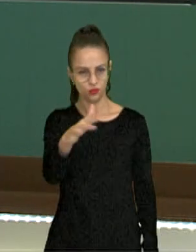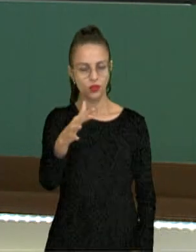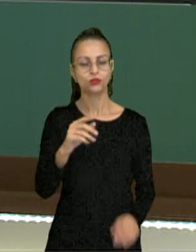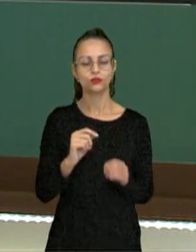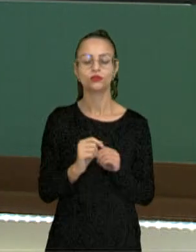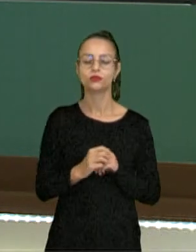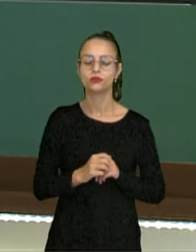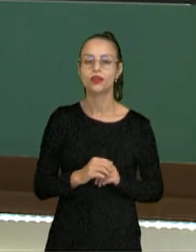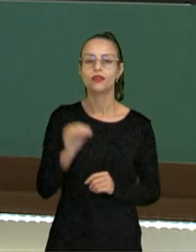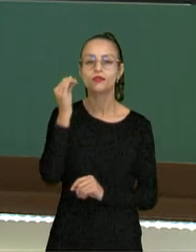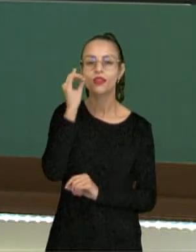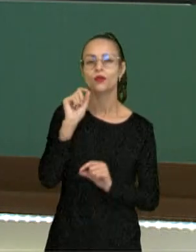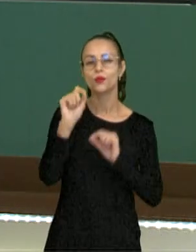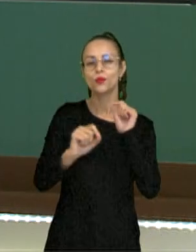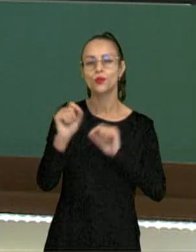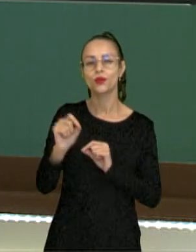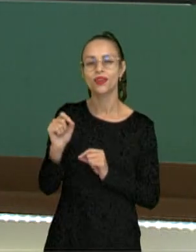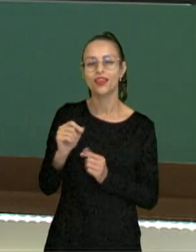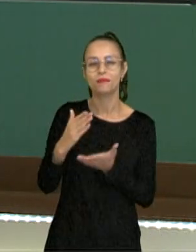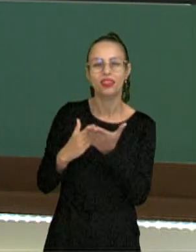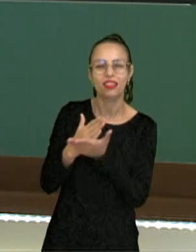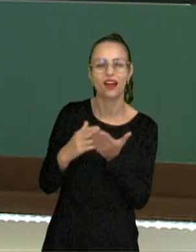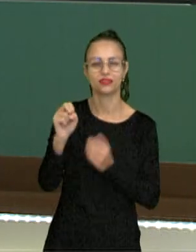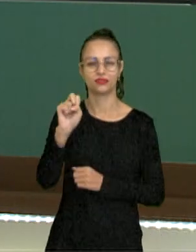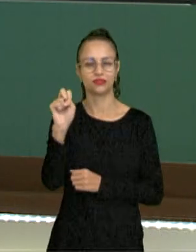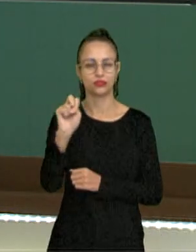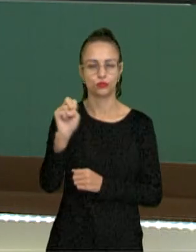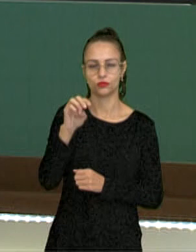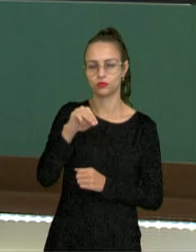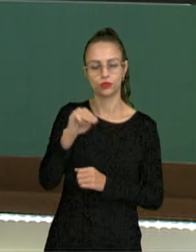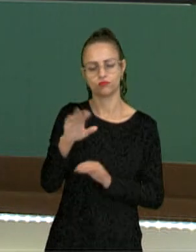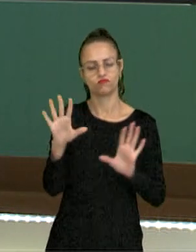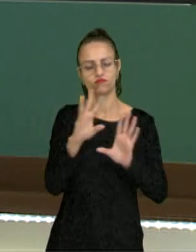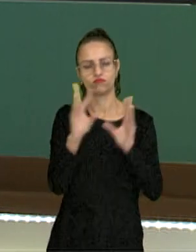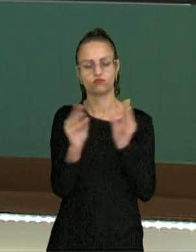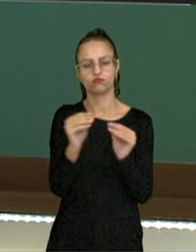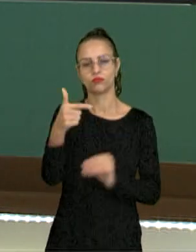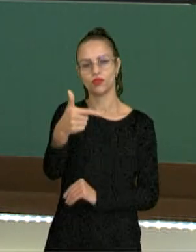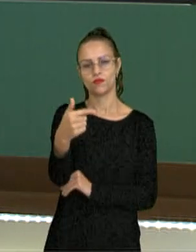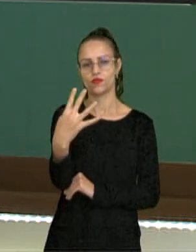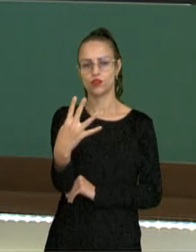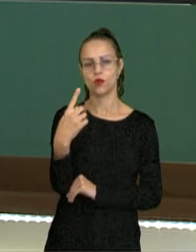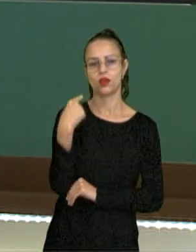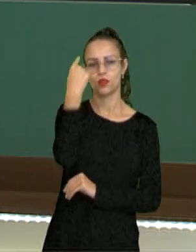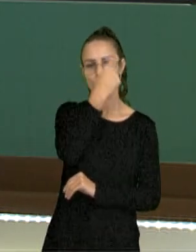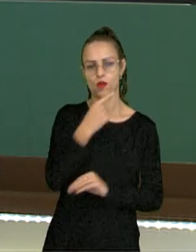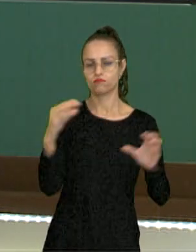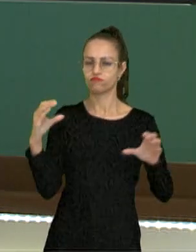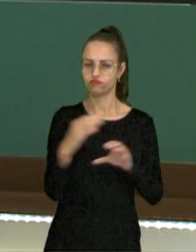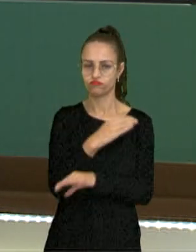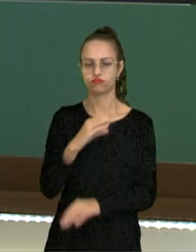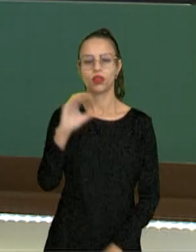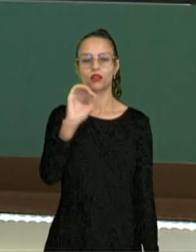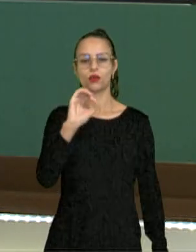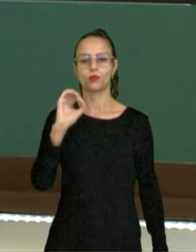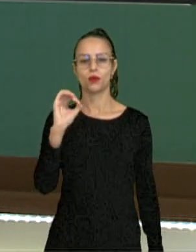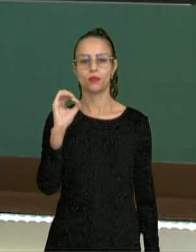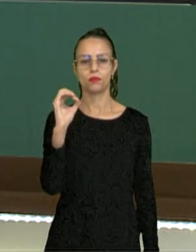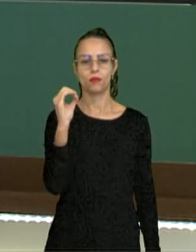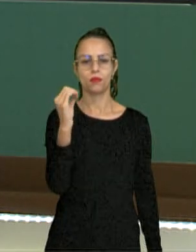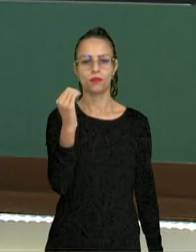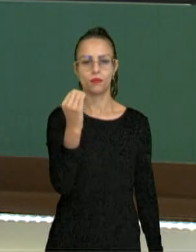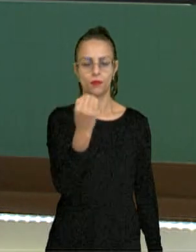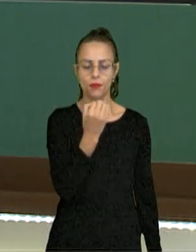horas para não ficar ali com horas quebradas, né, em minutos e segundos, na hora de a gente organizar outras atividades